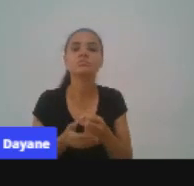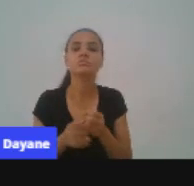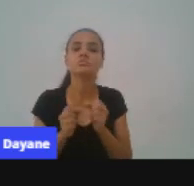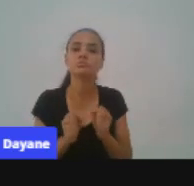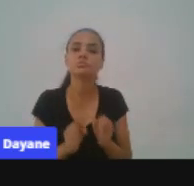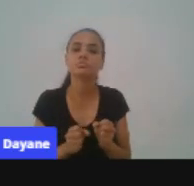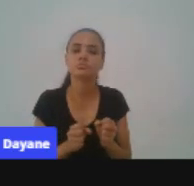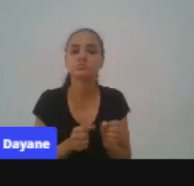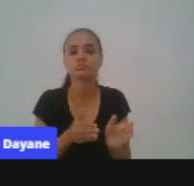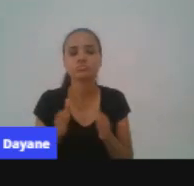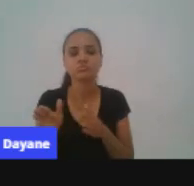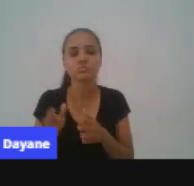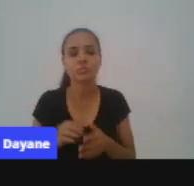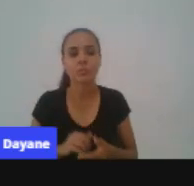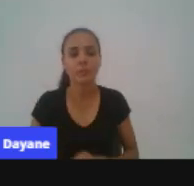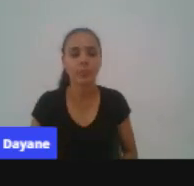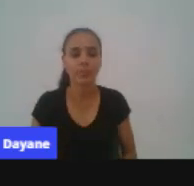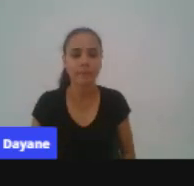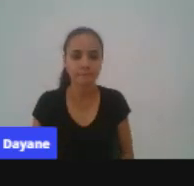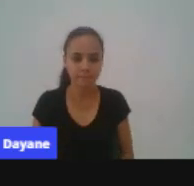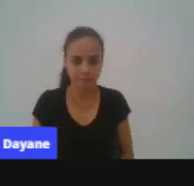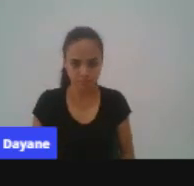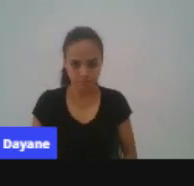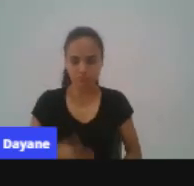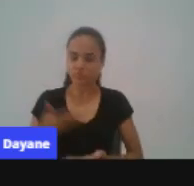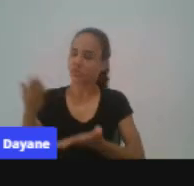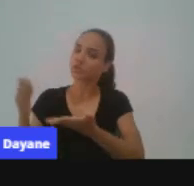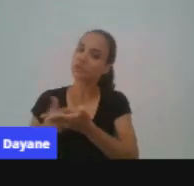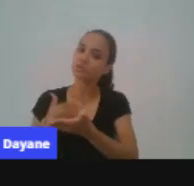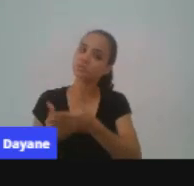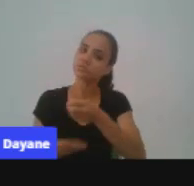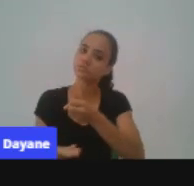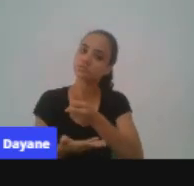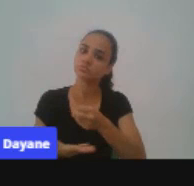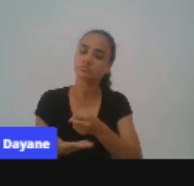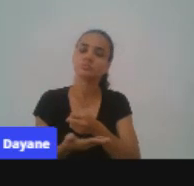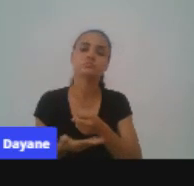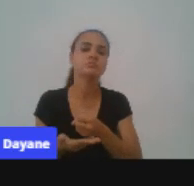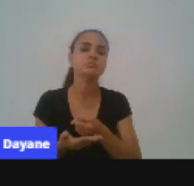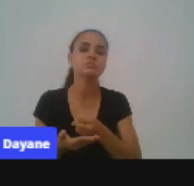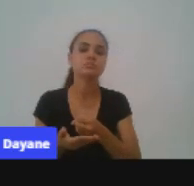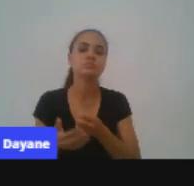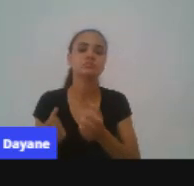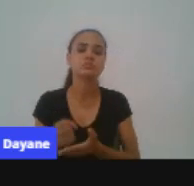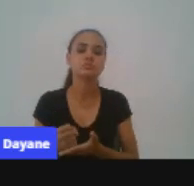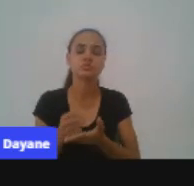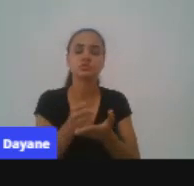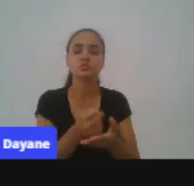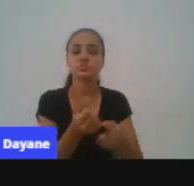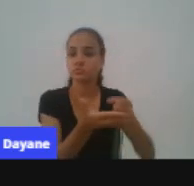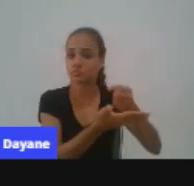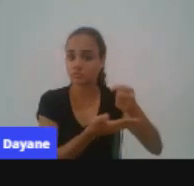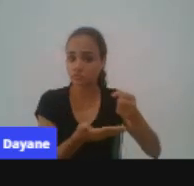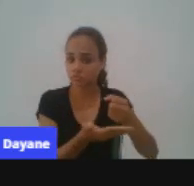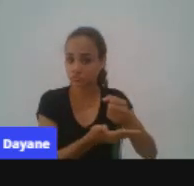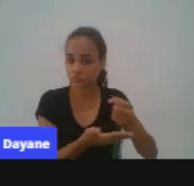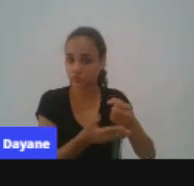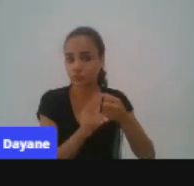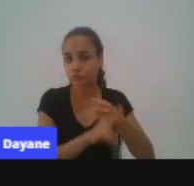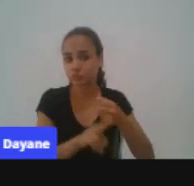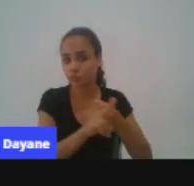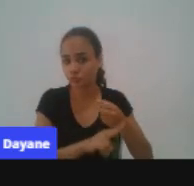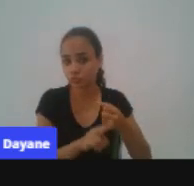O caderno base, o objetivo dele é dar subsídios iniciais básicos a partir do que nós temos no referencial curricular